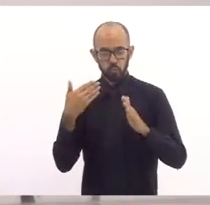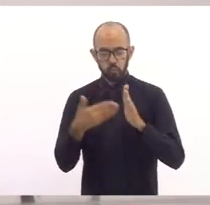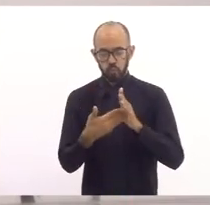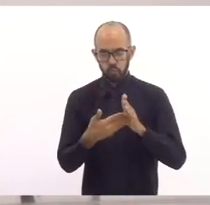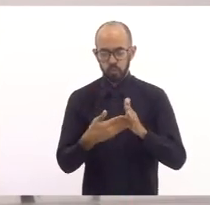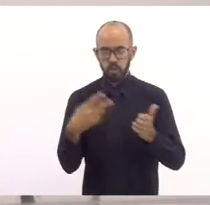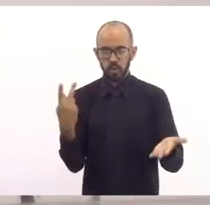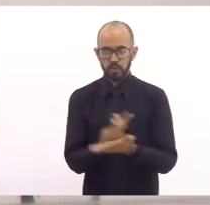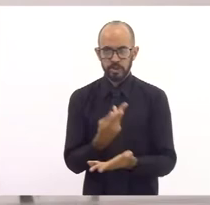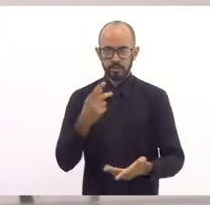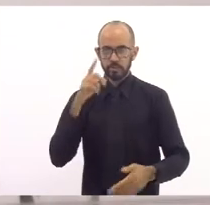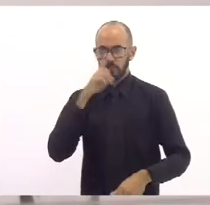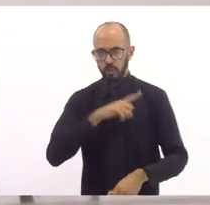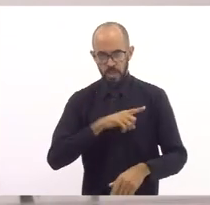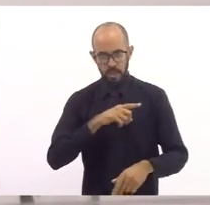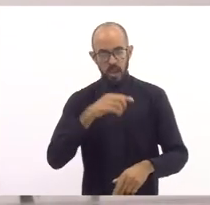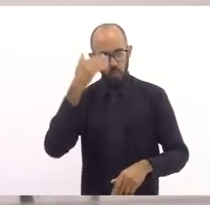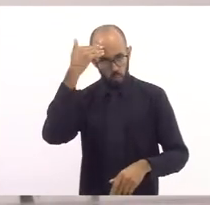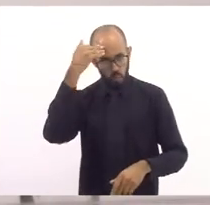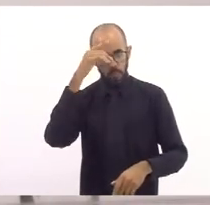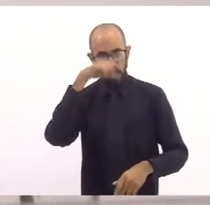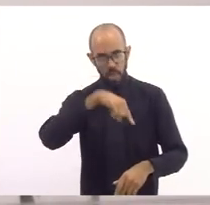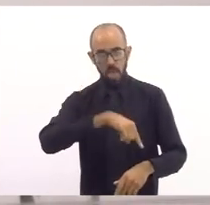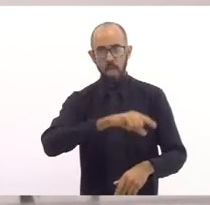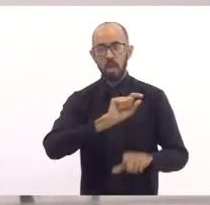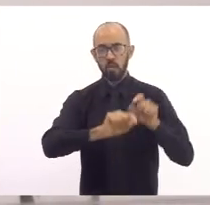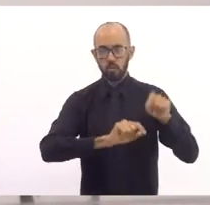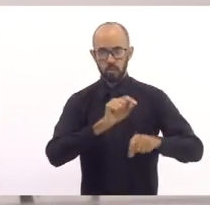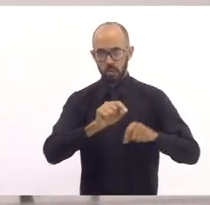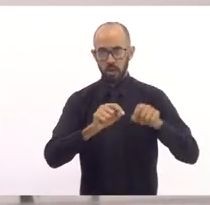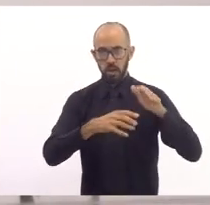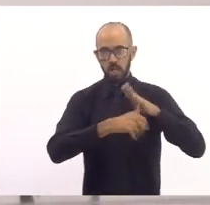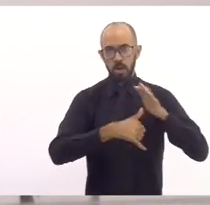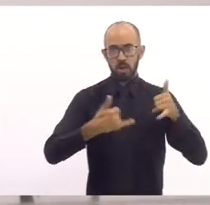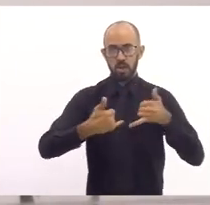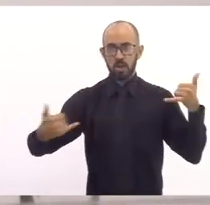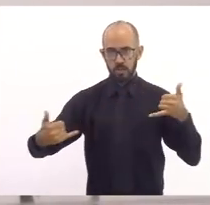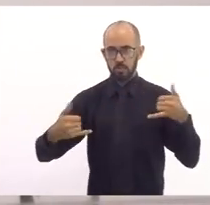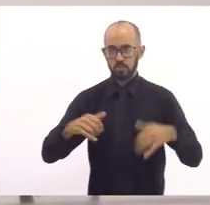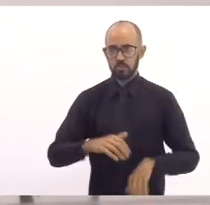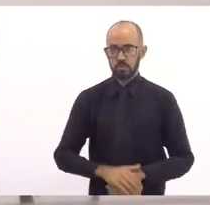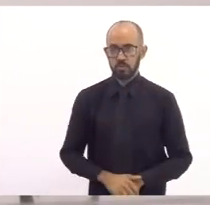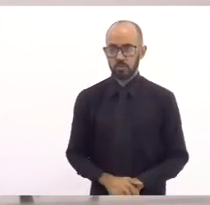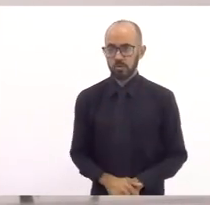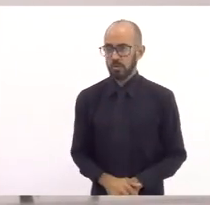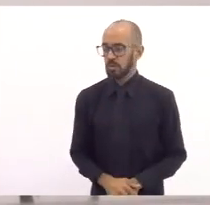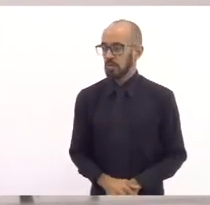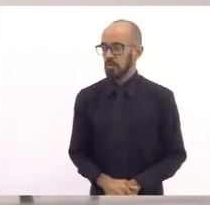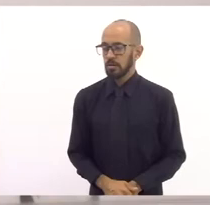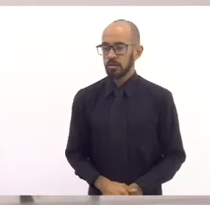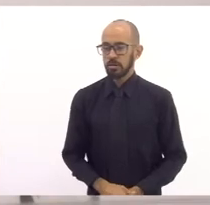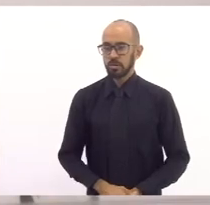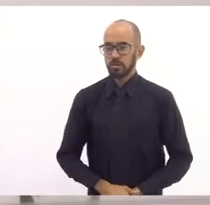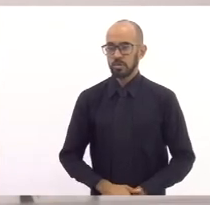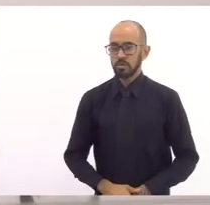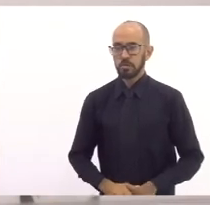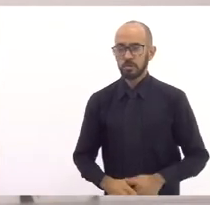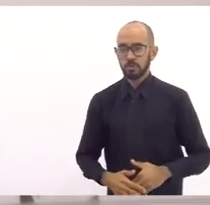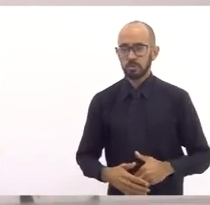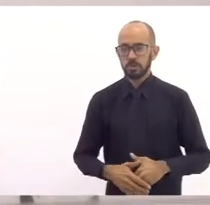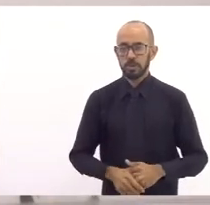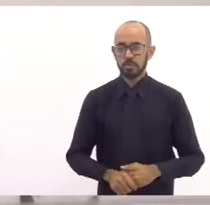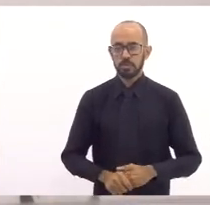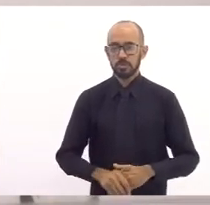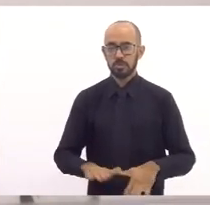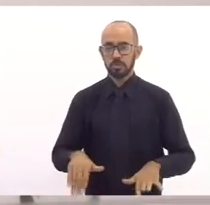no sistema, a culpa é do roubo de cabos. É isso que o doutor Alexandre está dizendo. Perfeito.